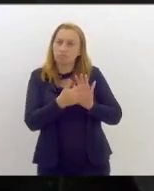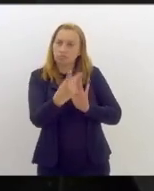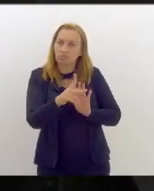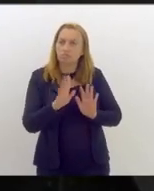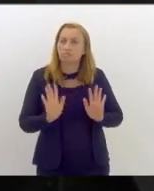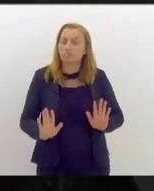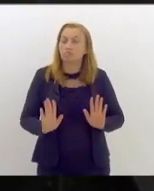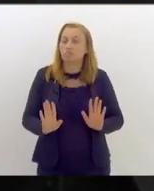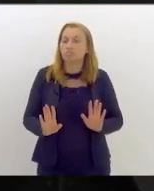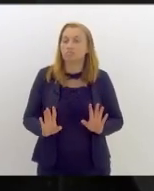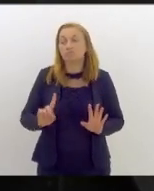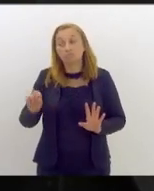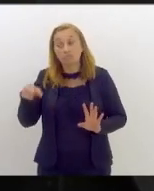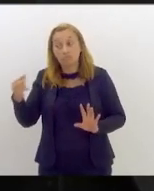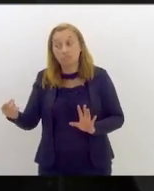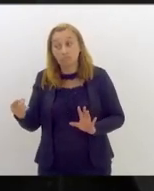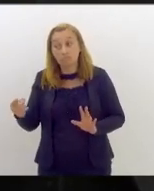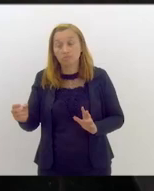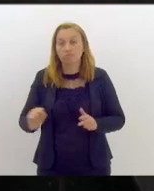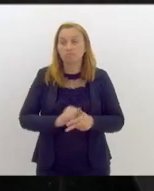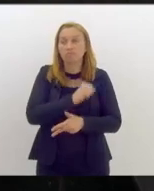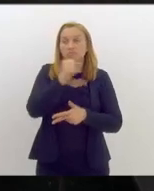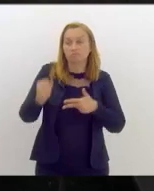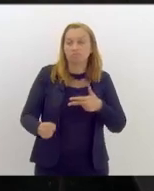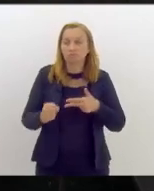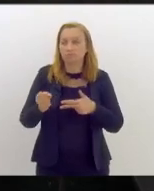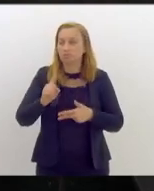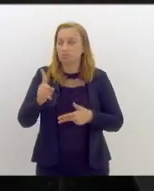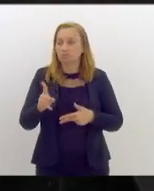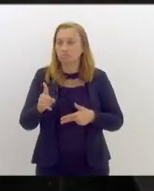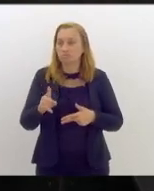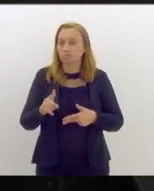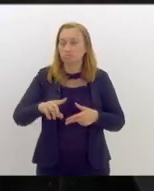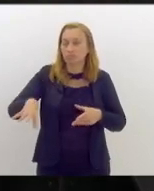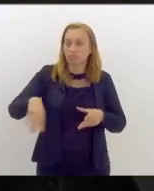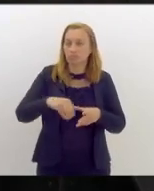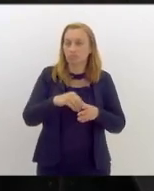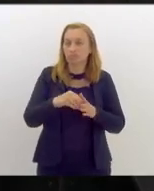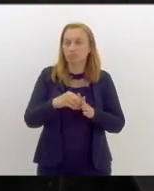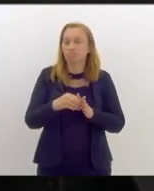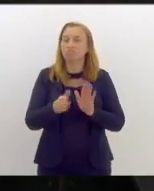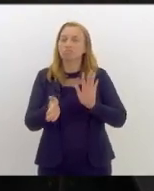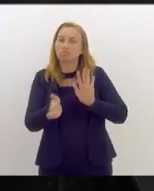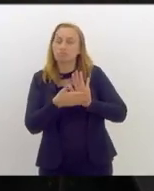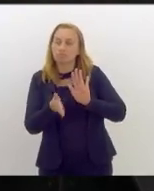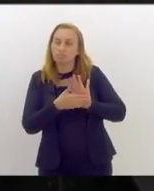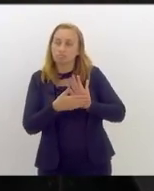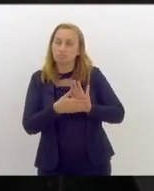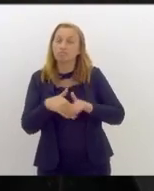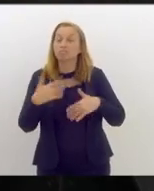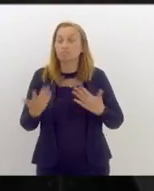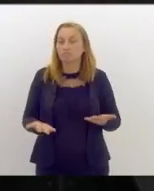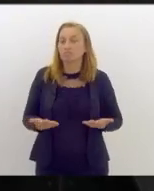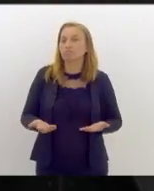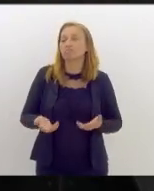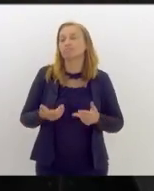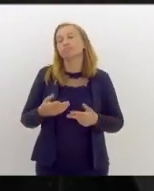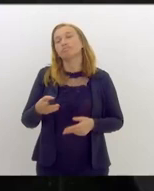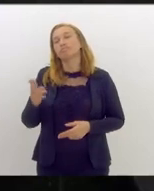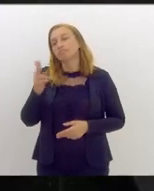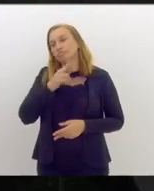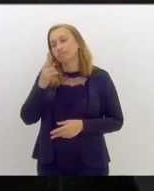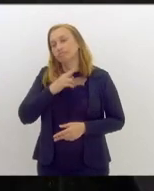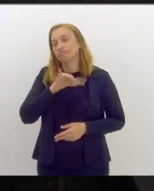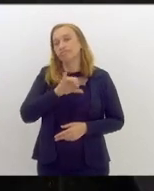mas outros poderes não tinham colocado nas suas respectivas propostas então a gente teve que correr atrás